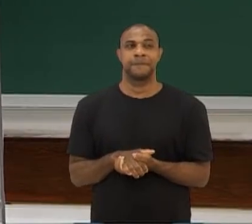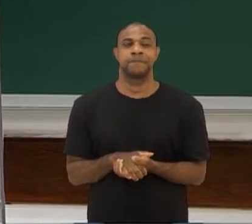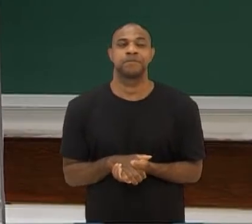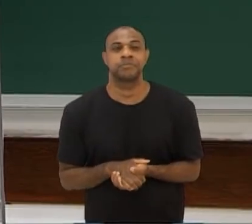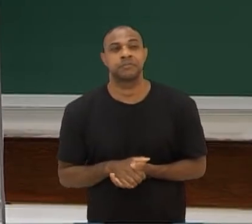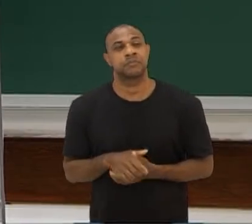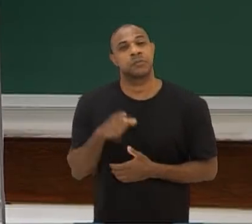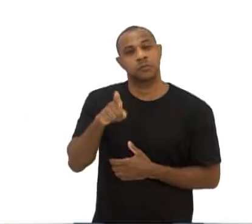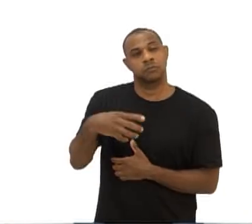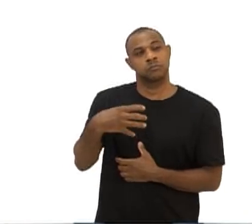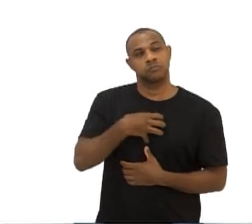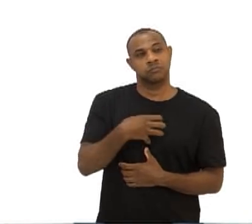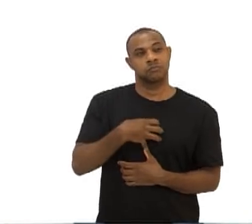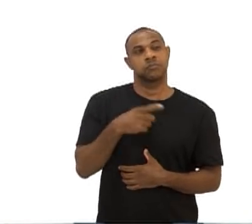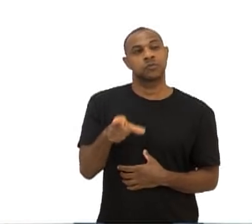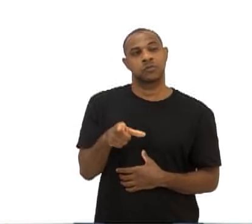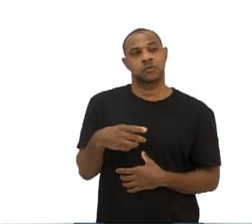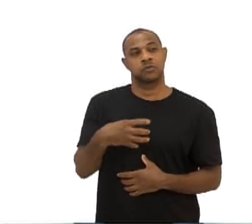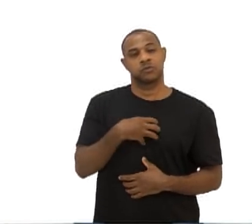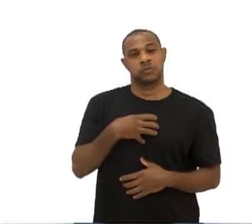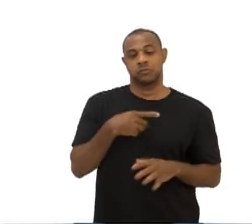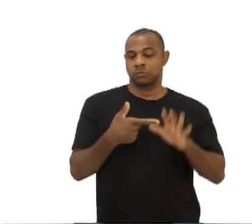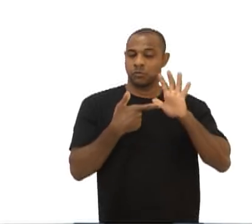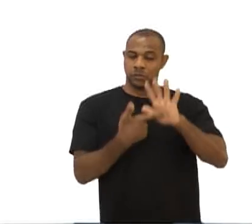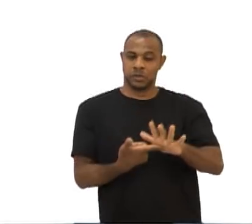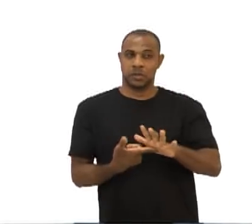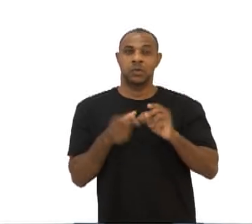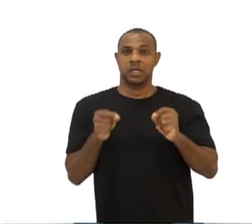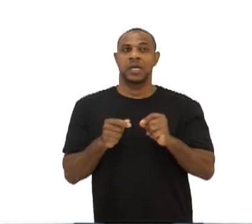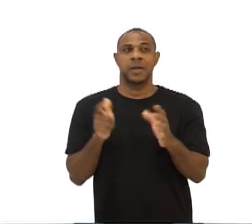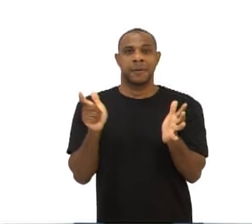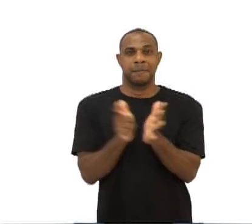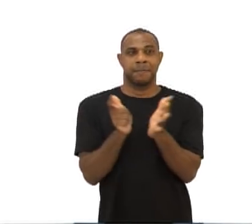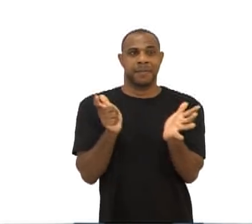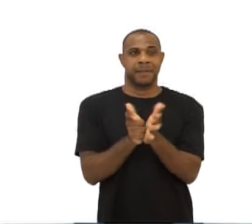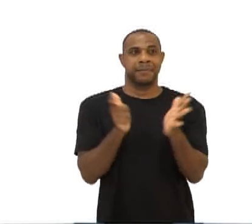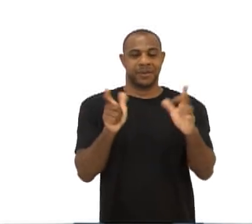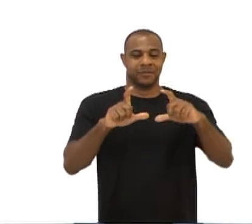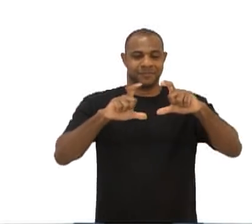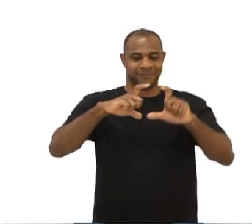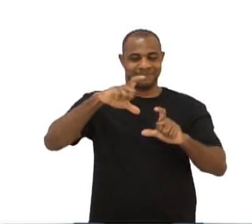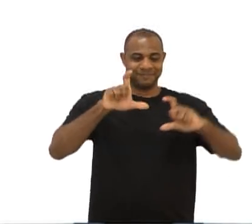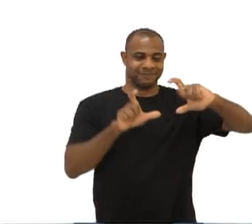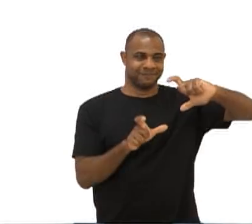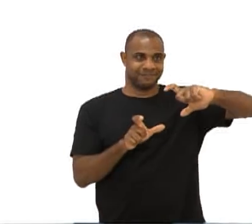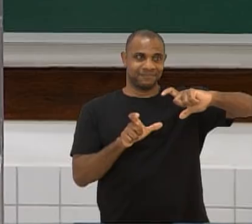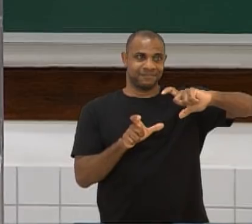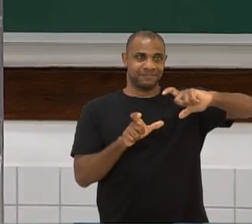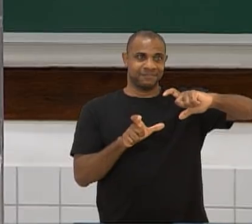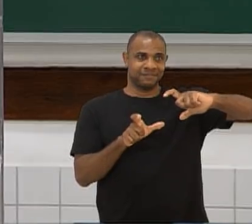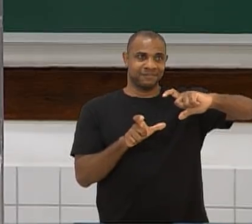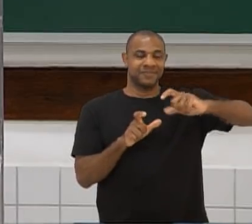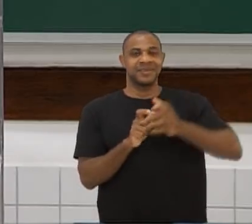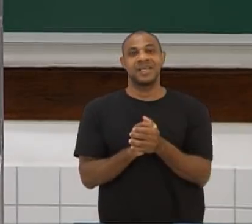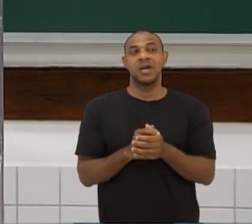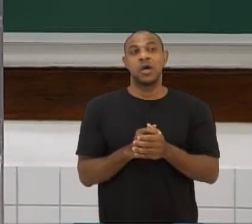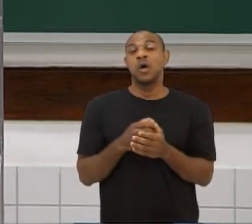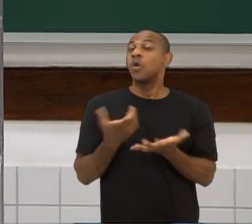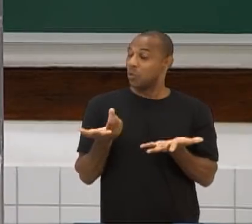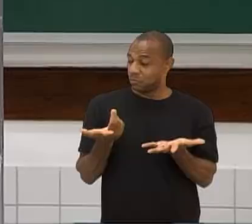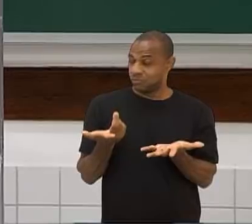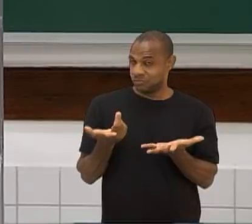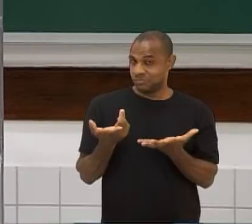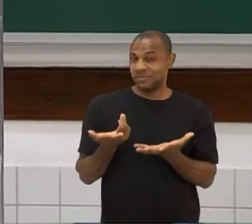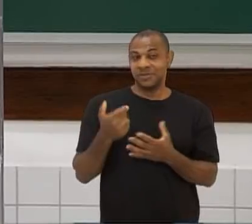Sua forma mais habitual de apresentação é em folhetos. Lembra que nós falamos, né? Os autores